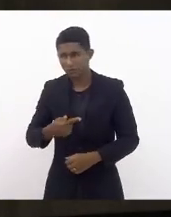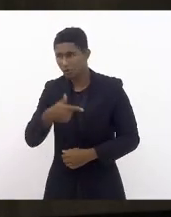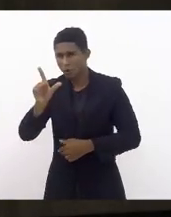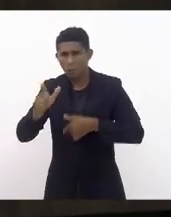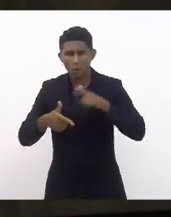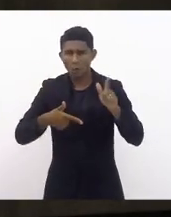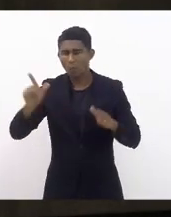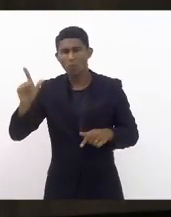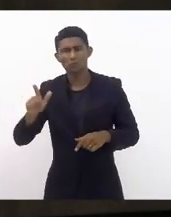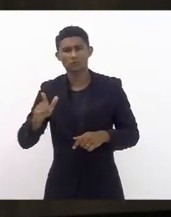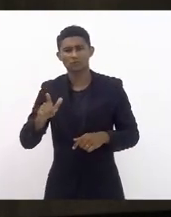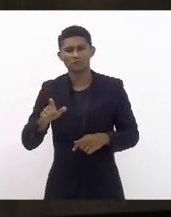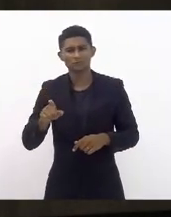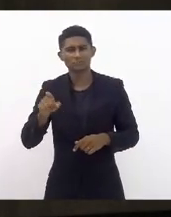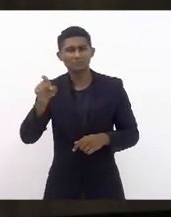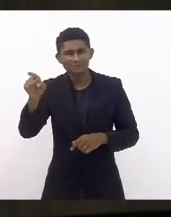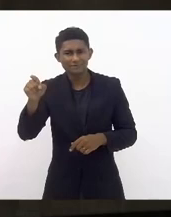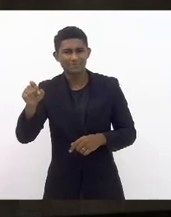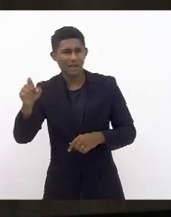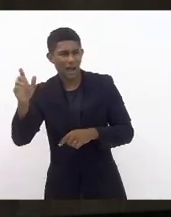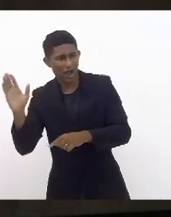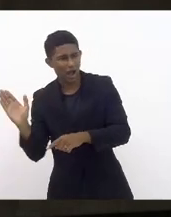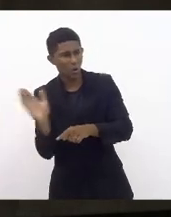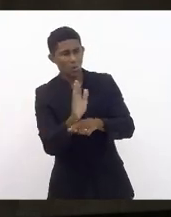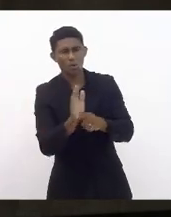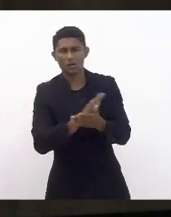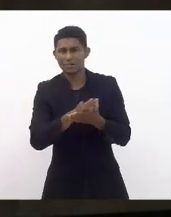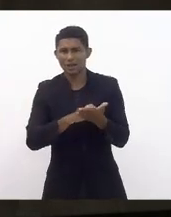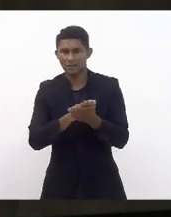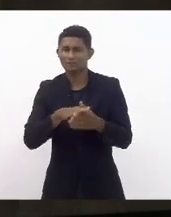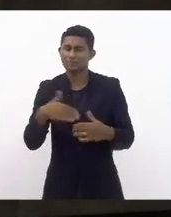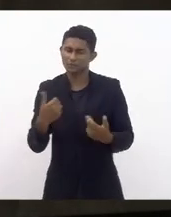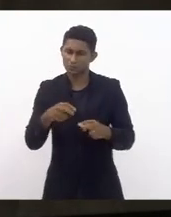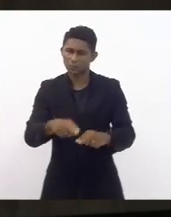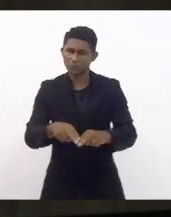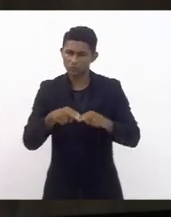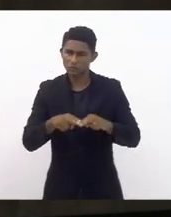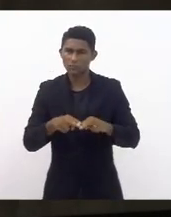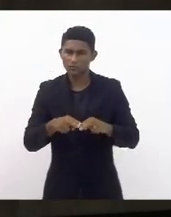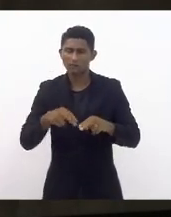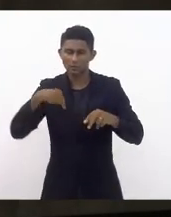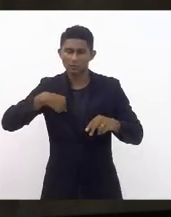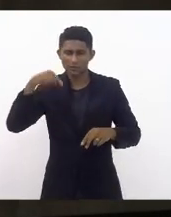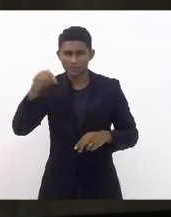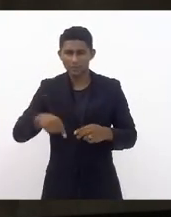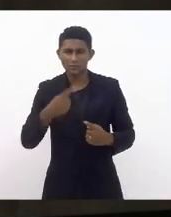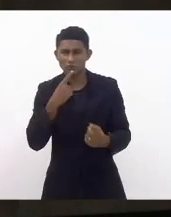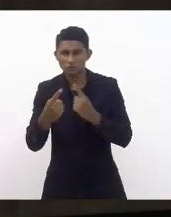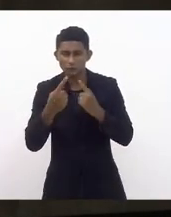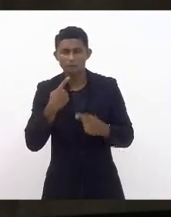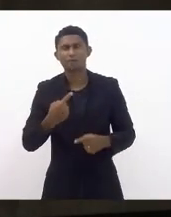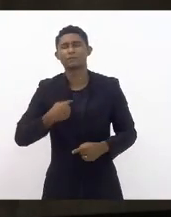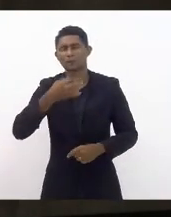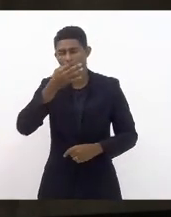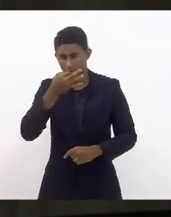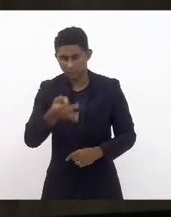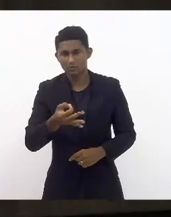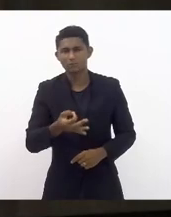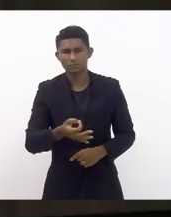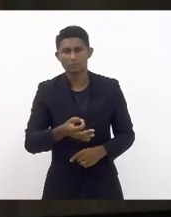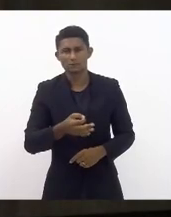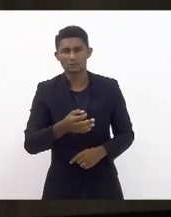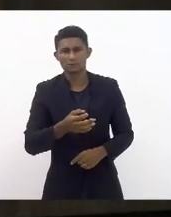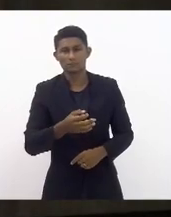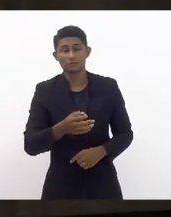Nem o governo Cláudio Castro fez um gesto sequer em favor da UESO. Por isso, faço essa discussão e emito um parecer pela Comissão